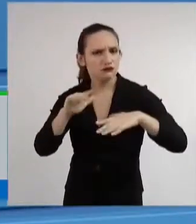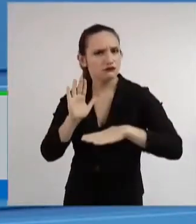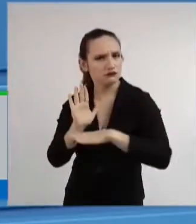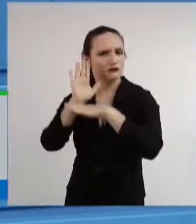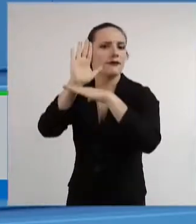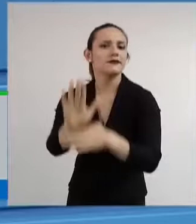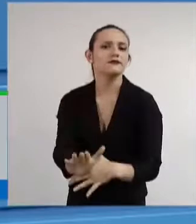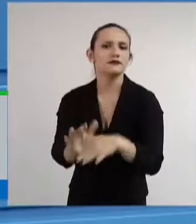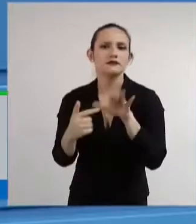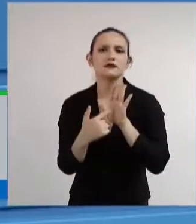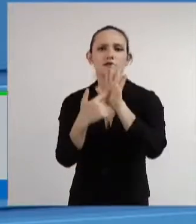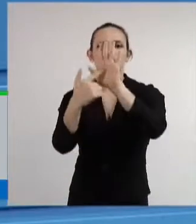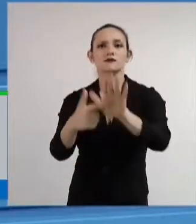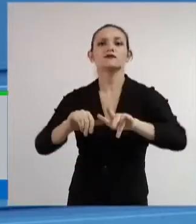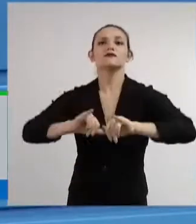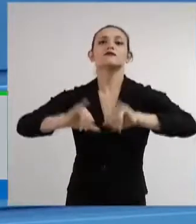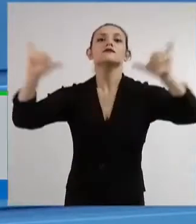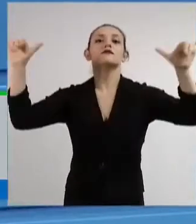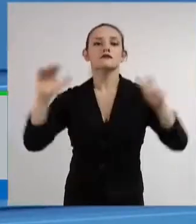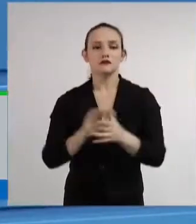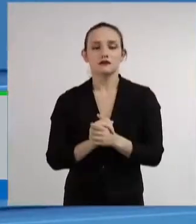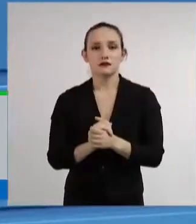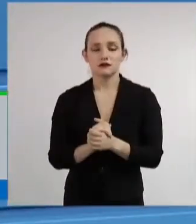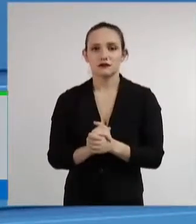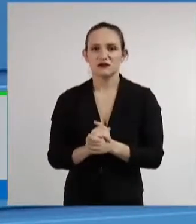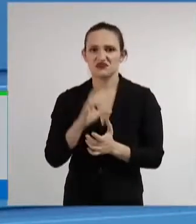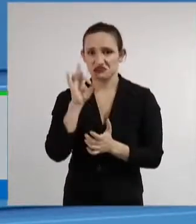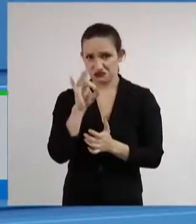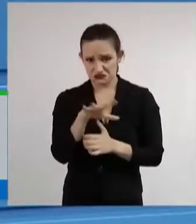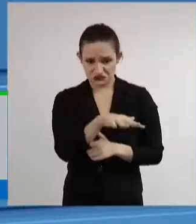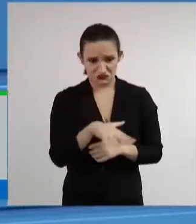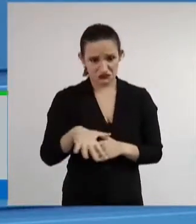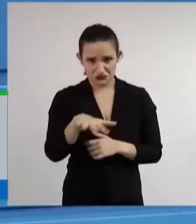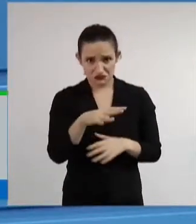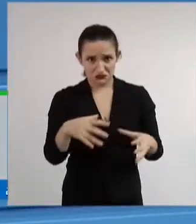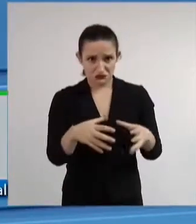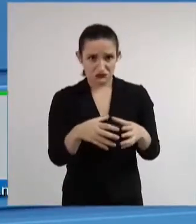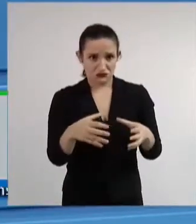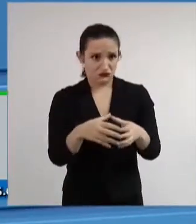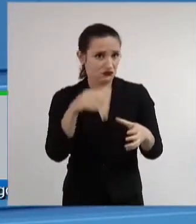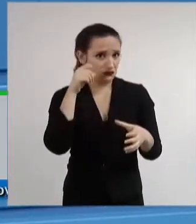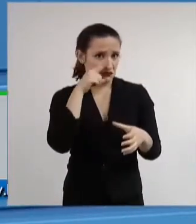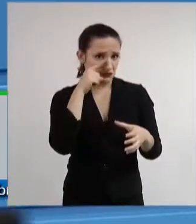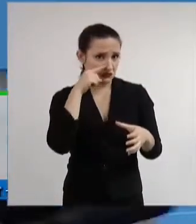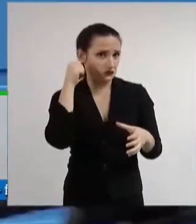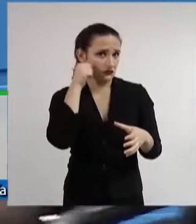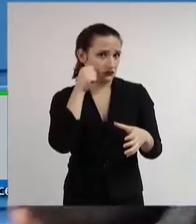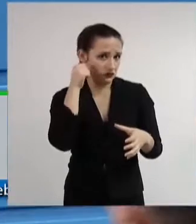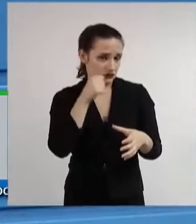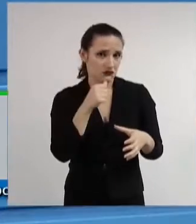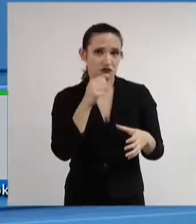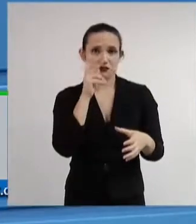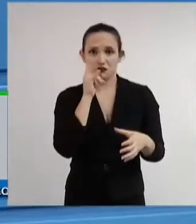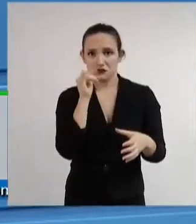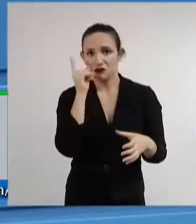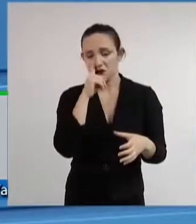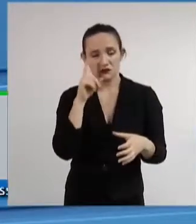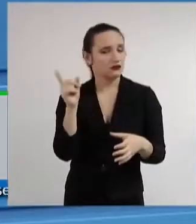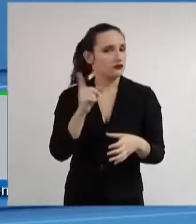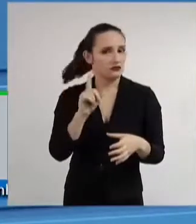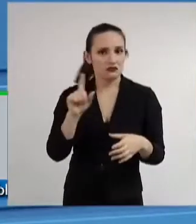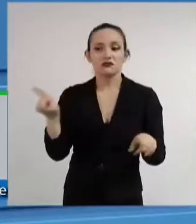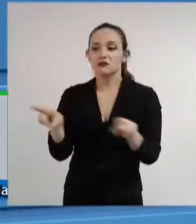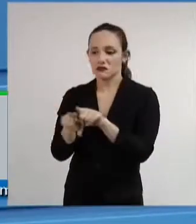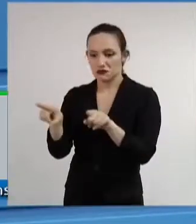ser mostrado, não só para as mães, para os pais, mas